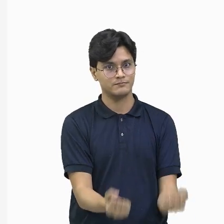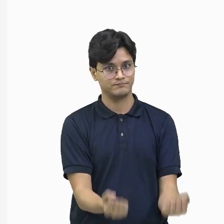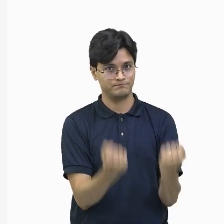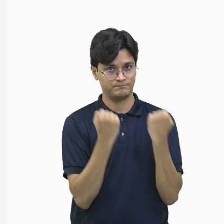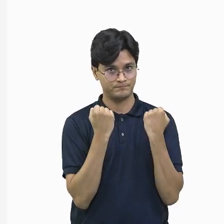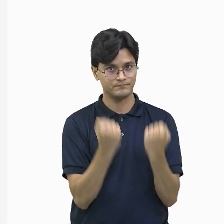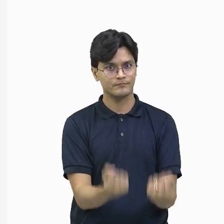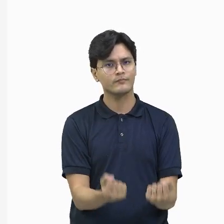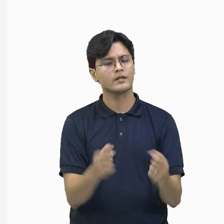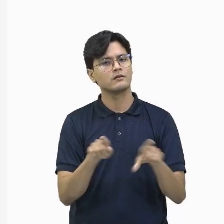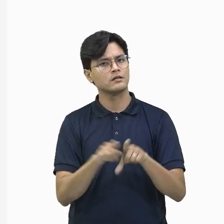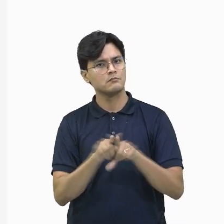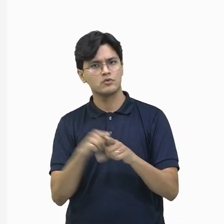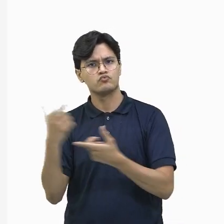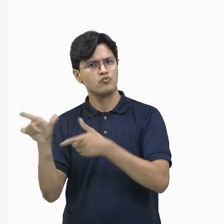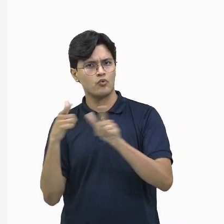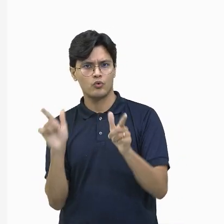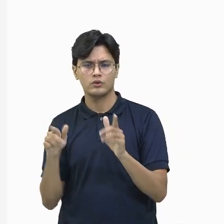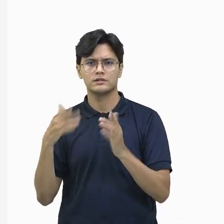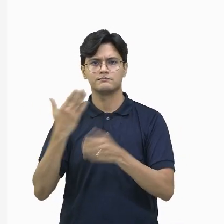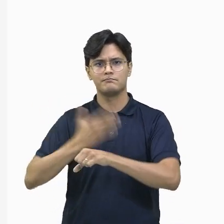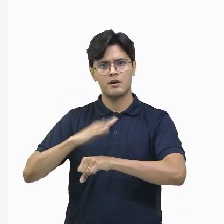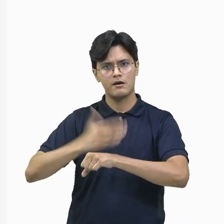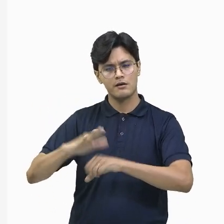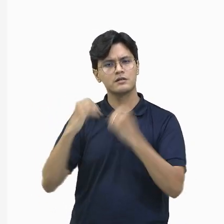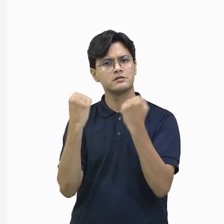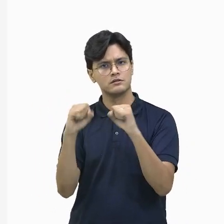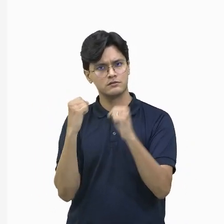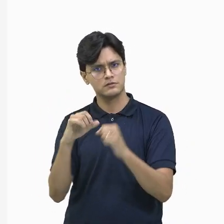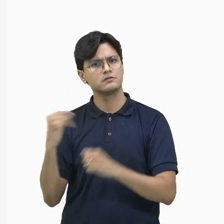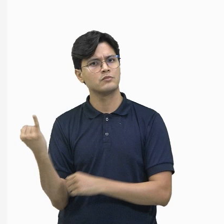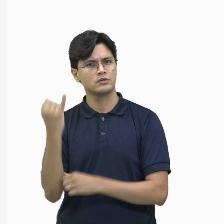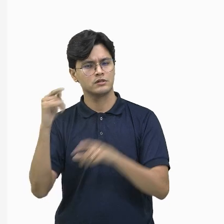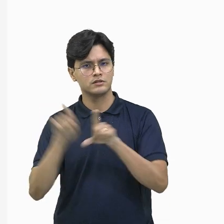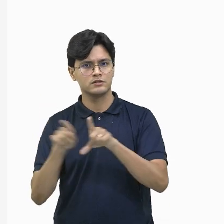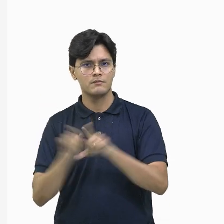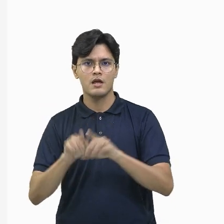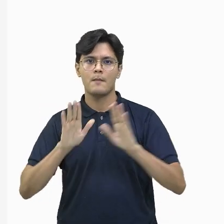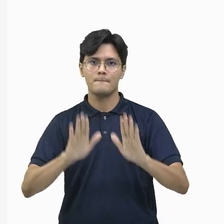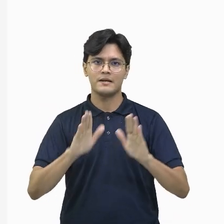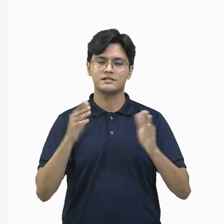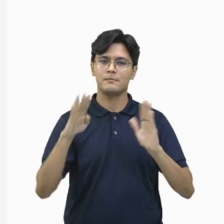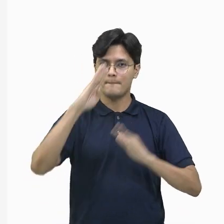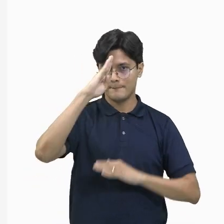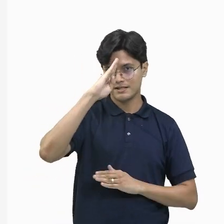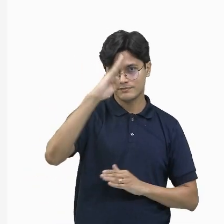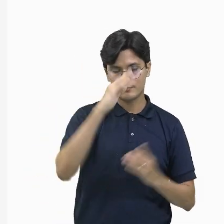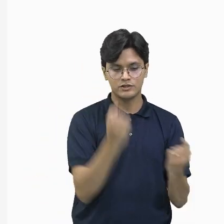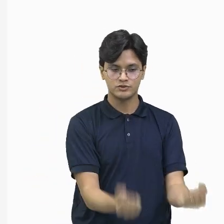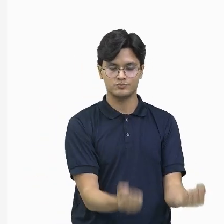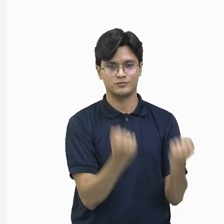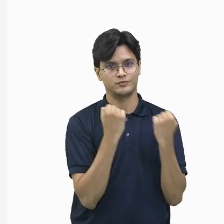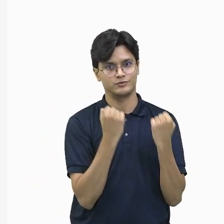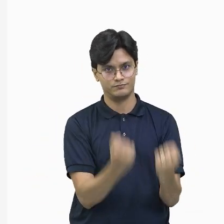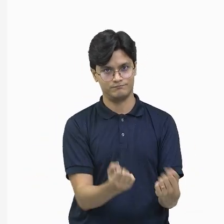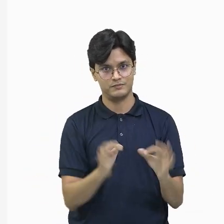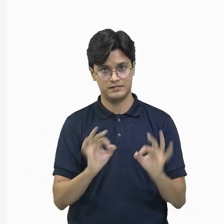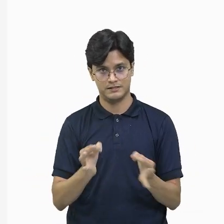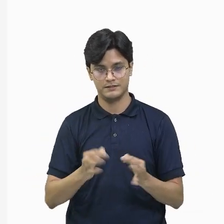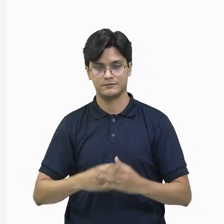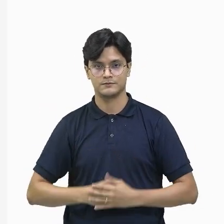tenham o mesmo efeito, mas a musculação é aquela que está em primeiríssimo lugar para a hipertrofia,